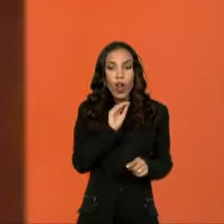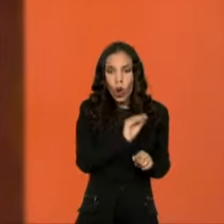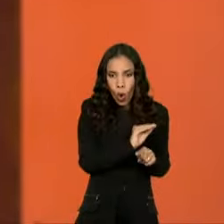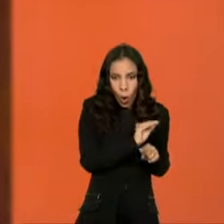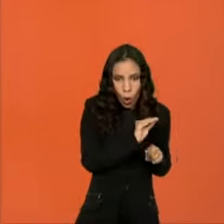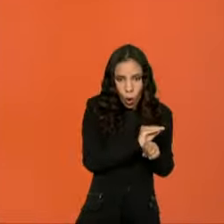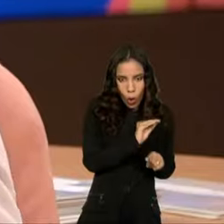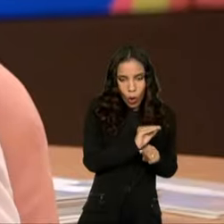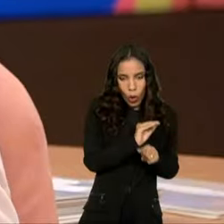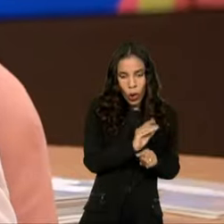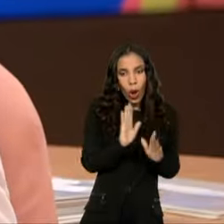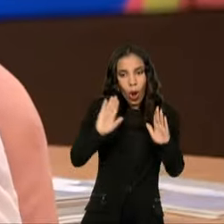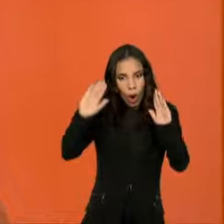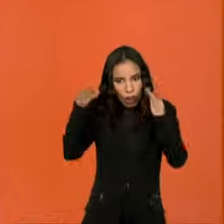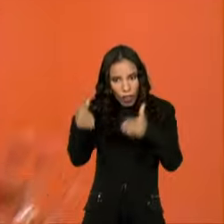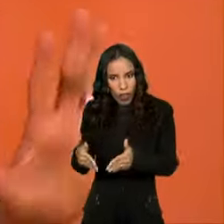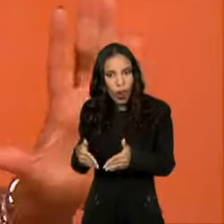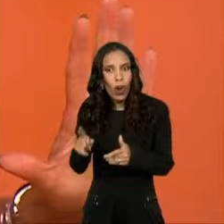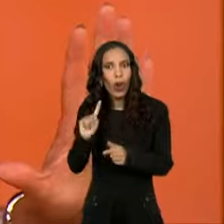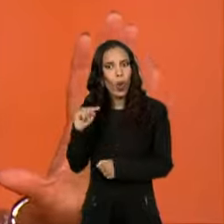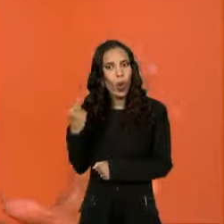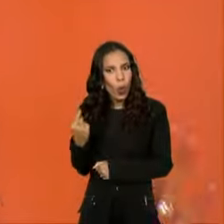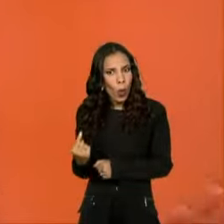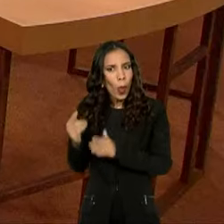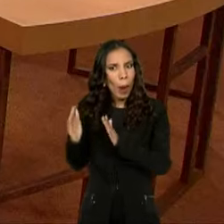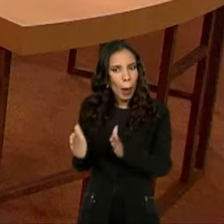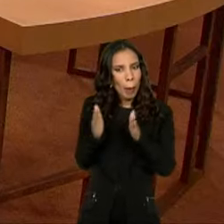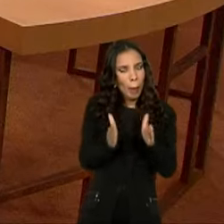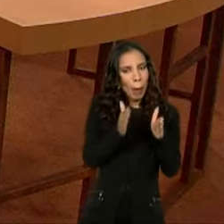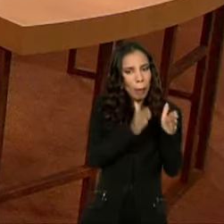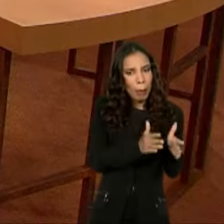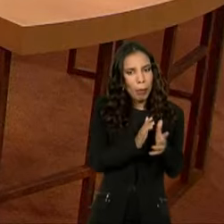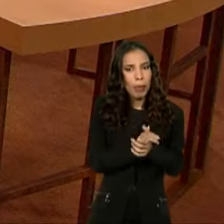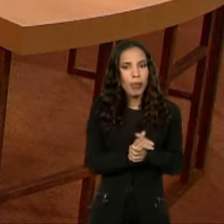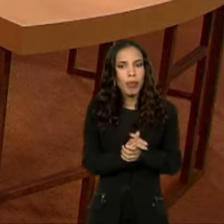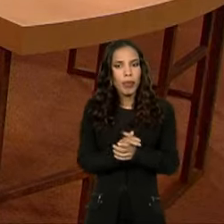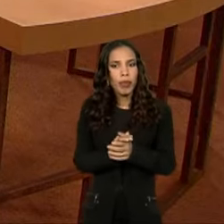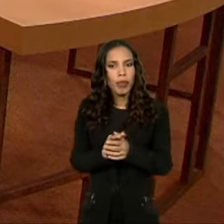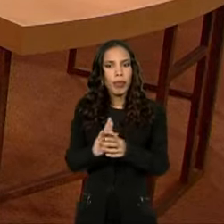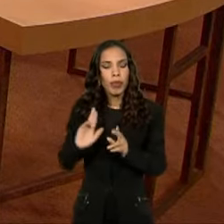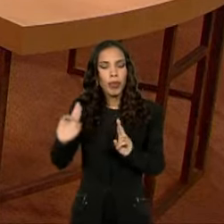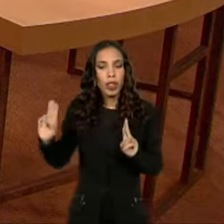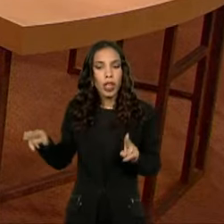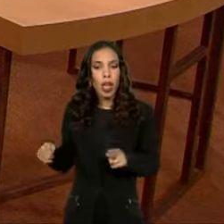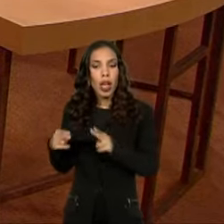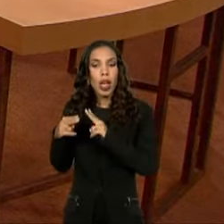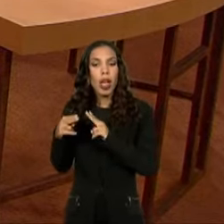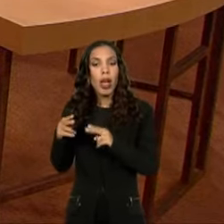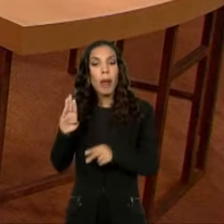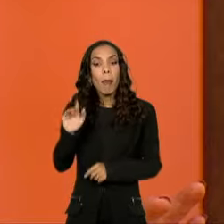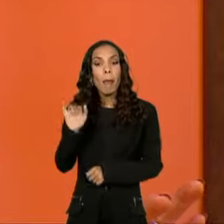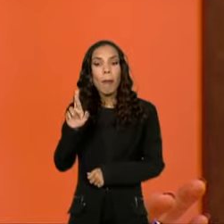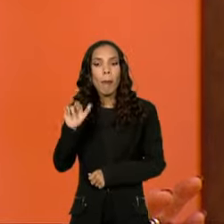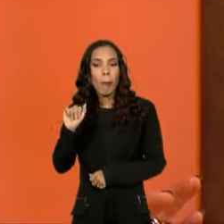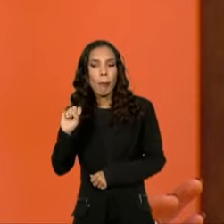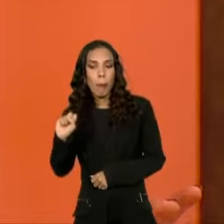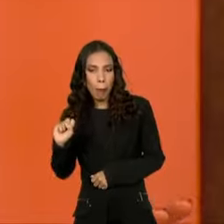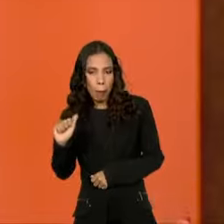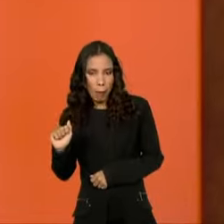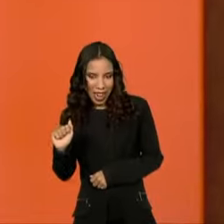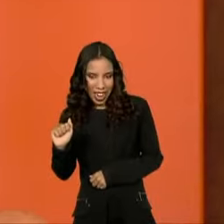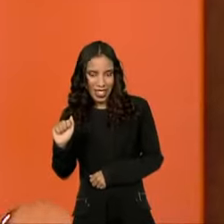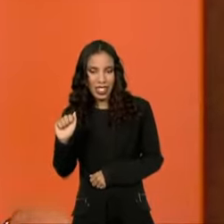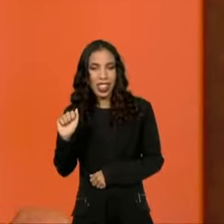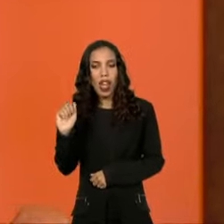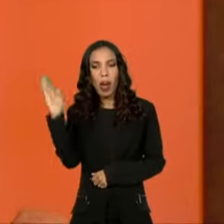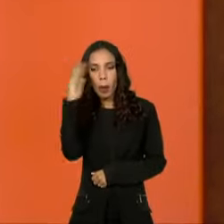Vamos cuidar da Olimpíada. Eu estou muito focada primeiro, uma coisa de cada agora, vez. Por que Paris é Brasa? Porque é Brasil? Brasa de Brasil? É Brasa de Brasil. É um